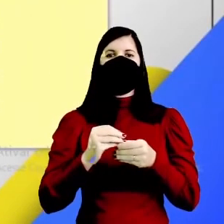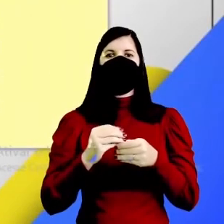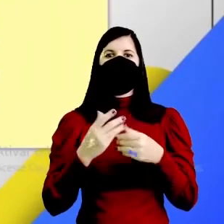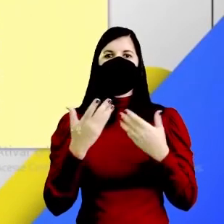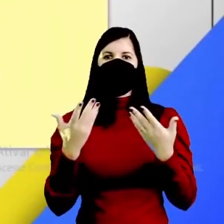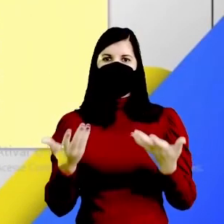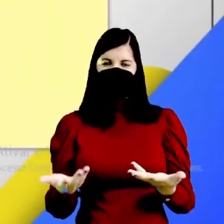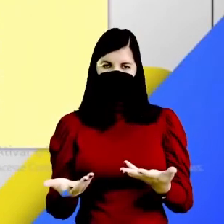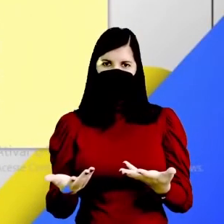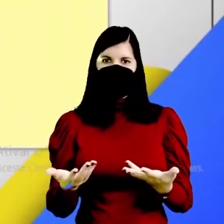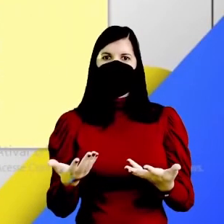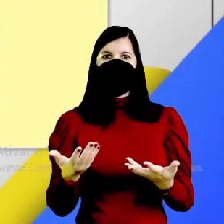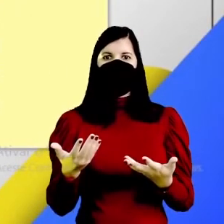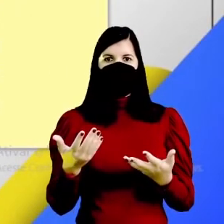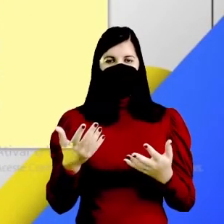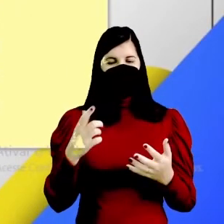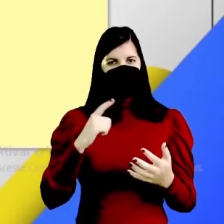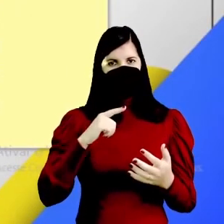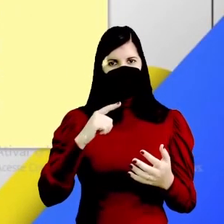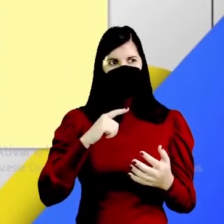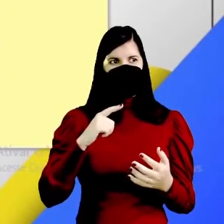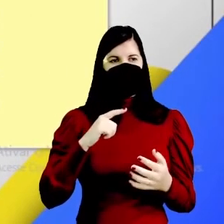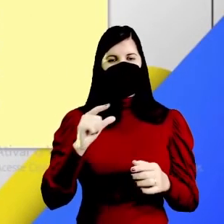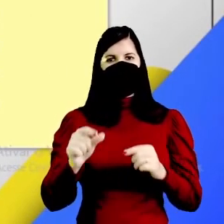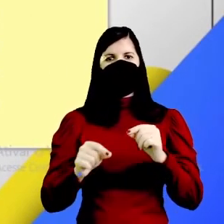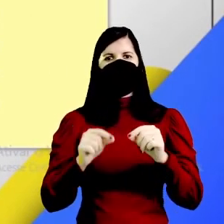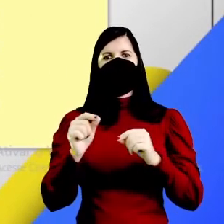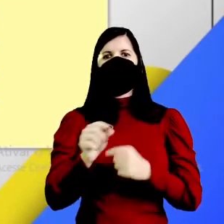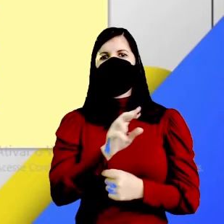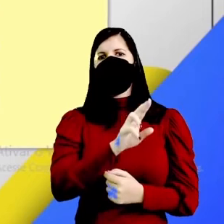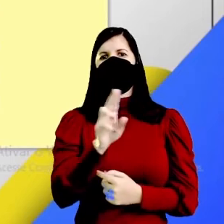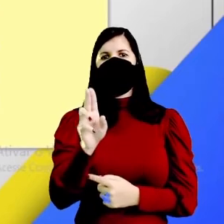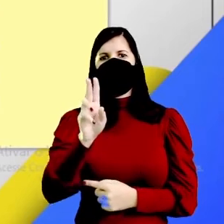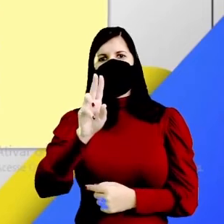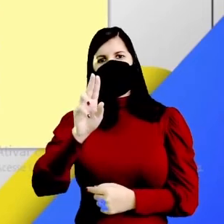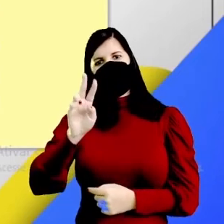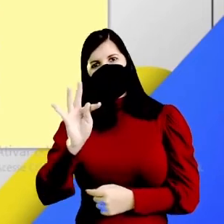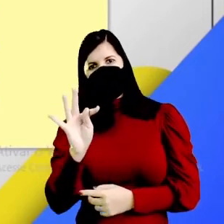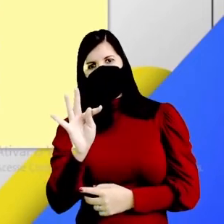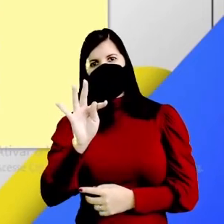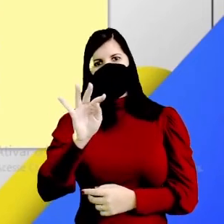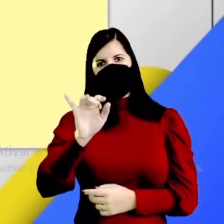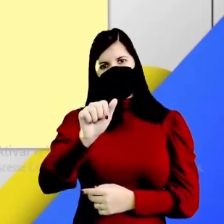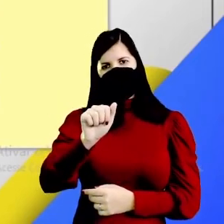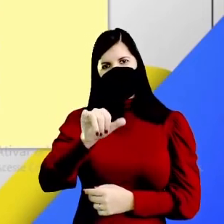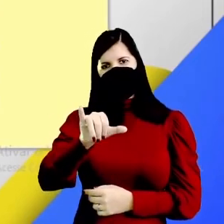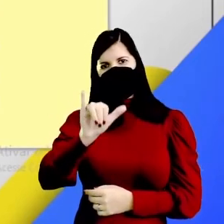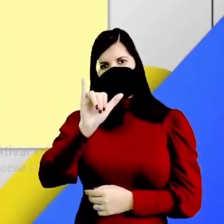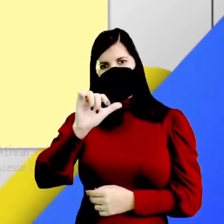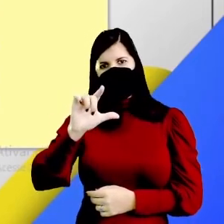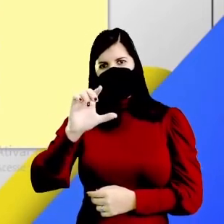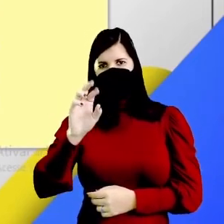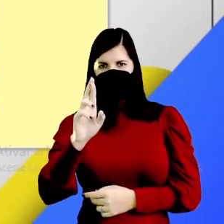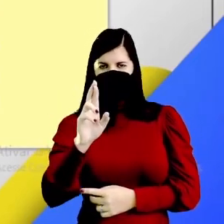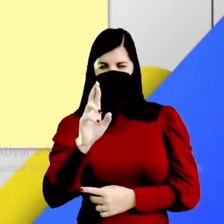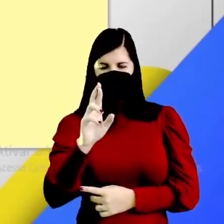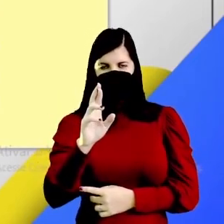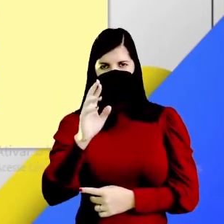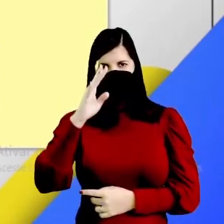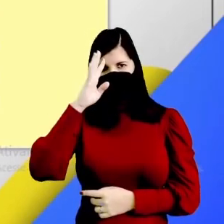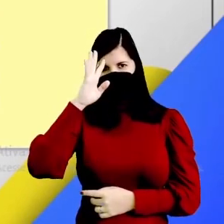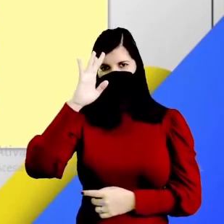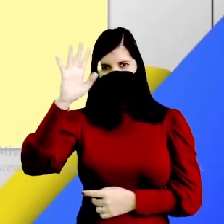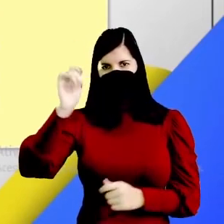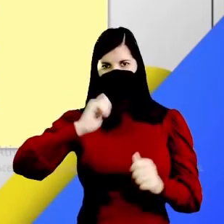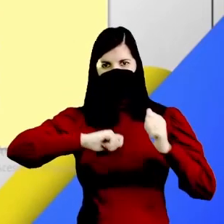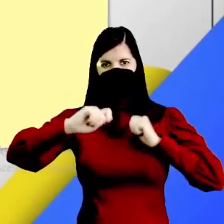Então nós temos o Taylor. Meu Deus, quem é esse? O Taylor, ele teorizou ali sobre a